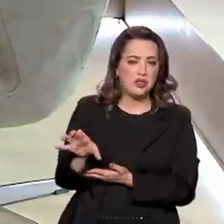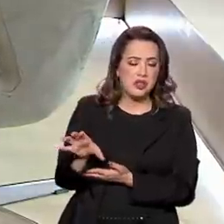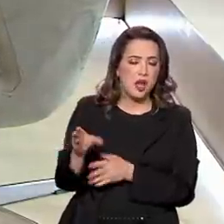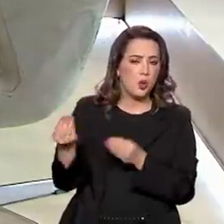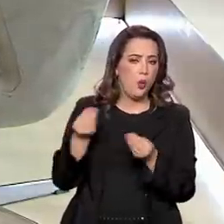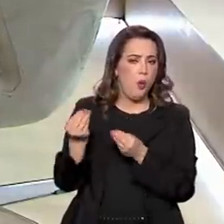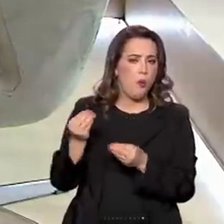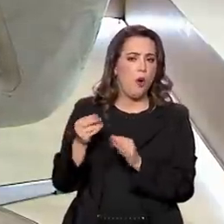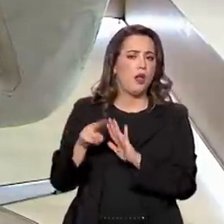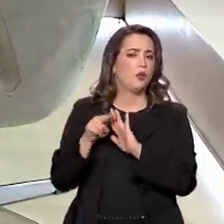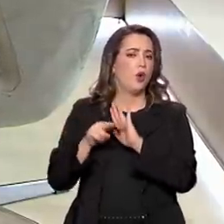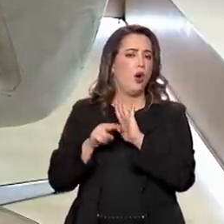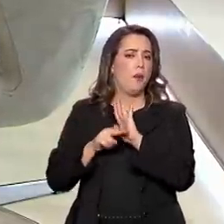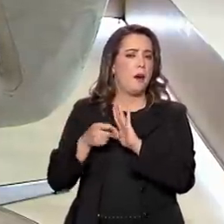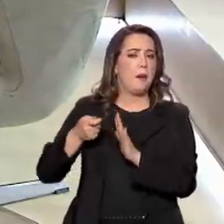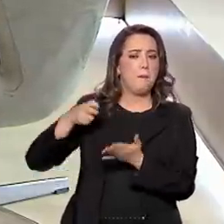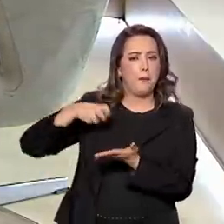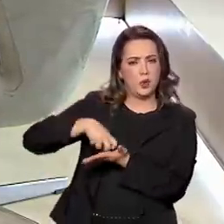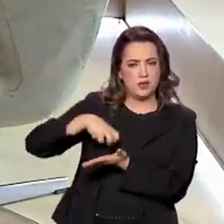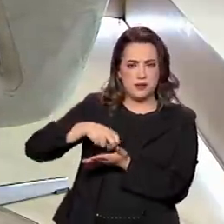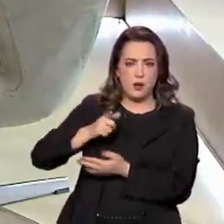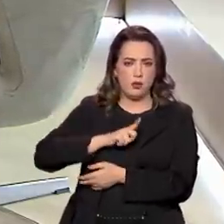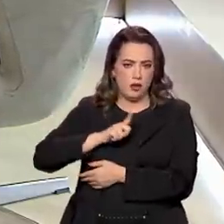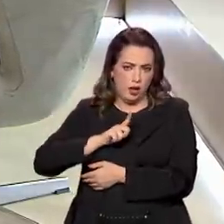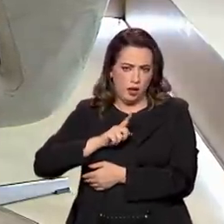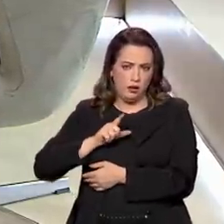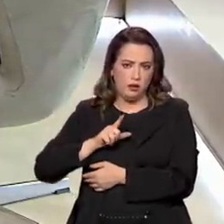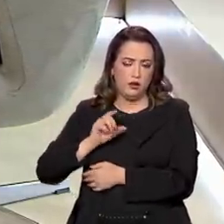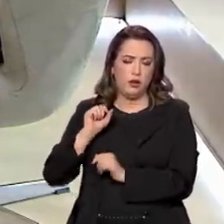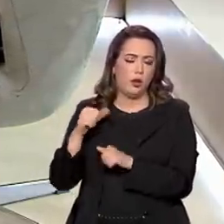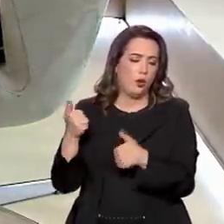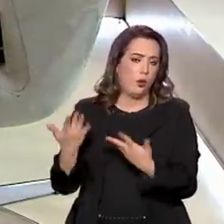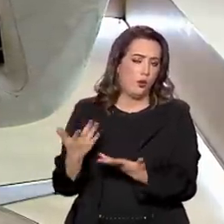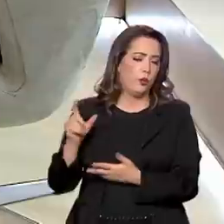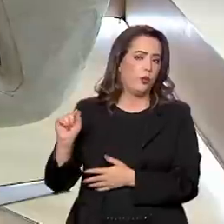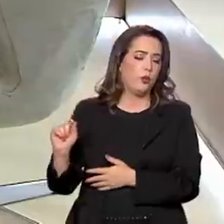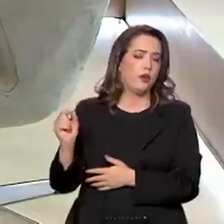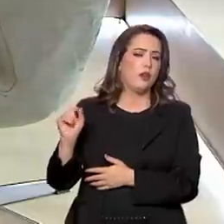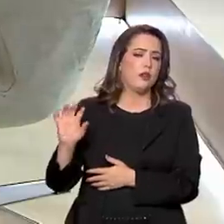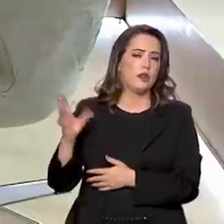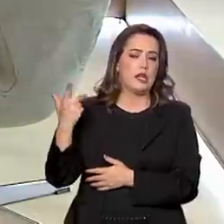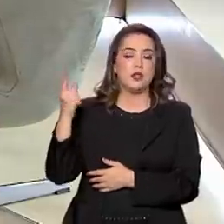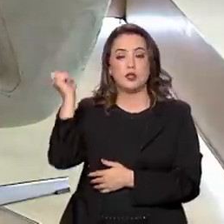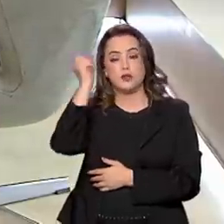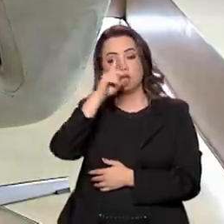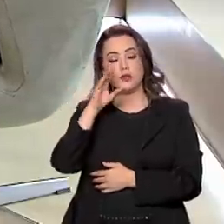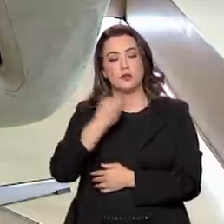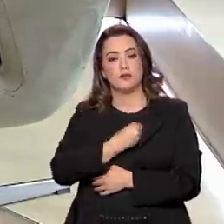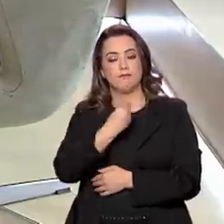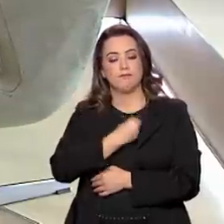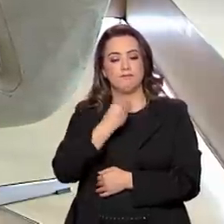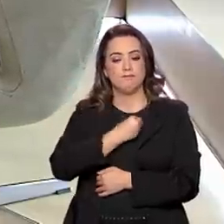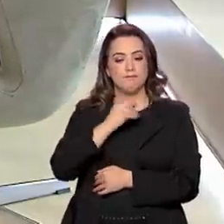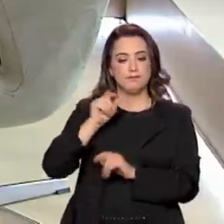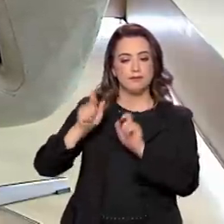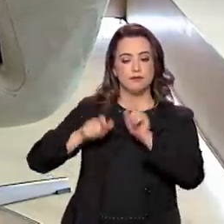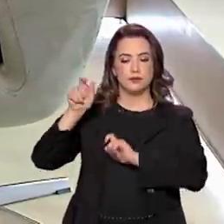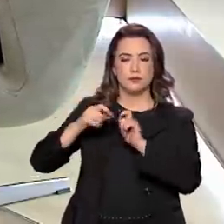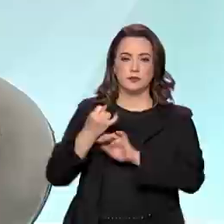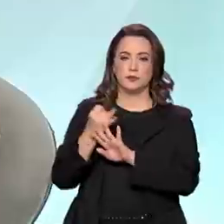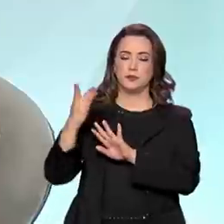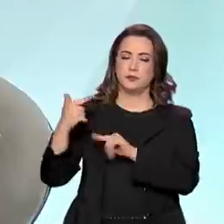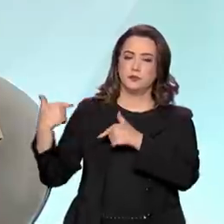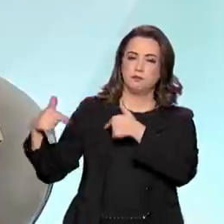que é importante a gente informar porque são restrições que vão acabar dificultando aí a vida do jovem vários